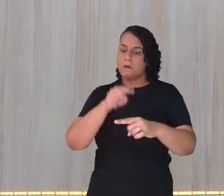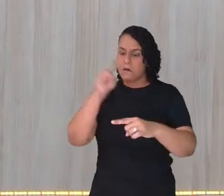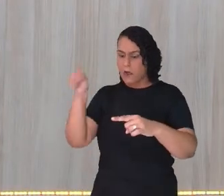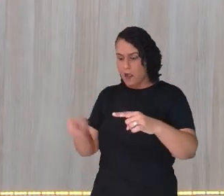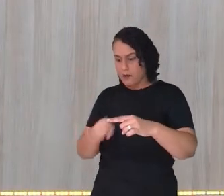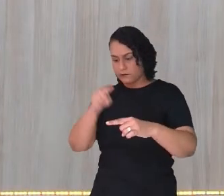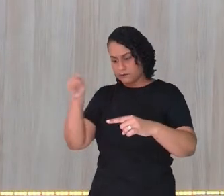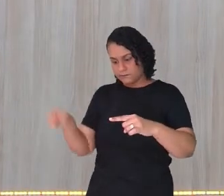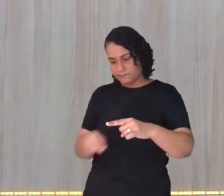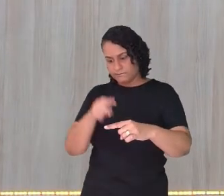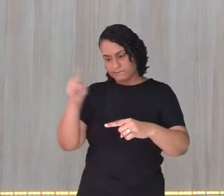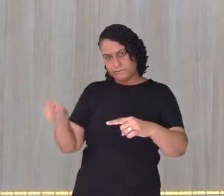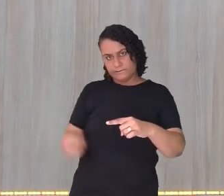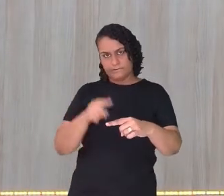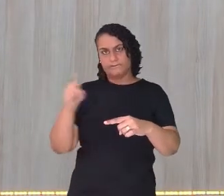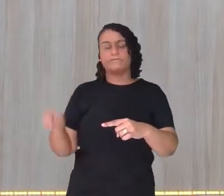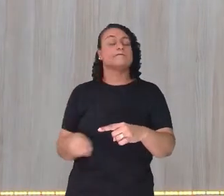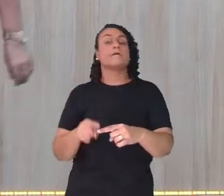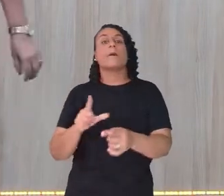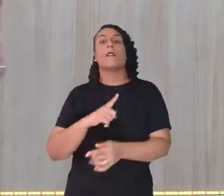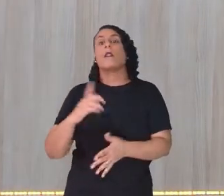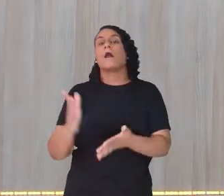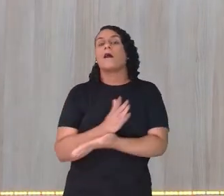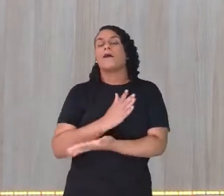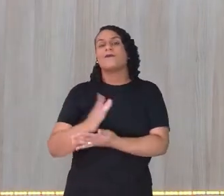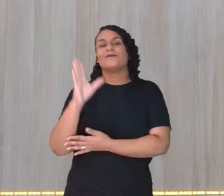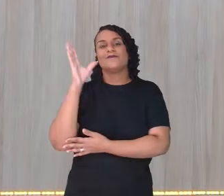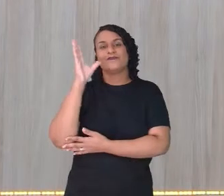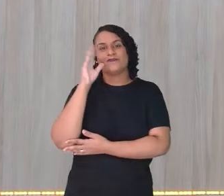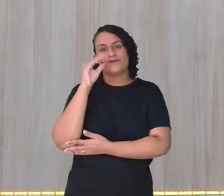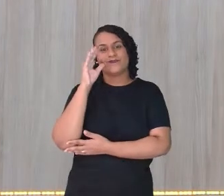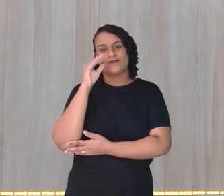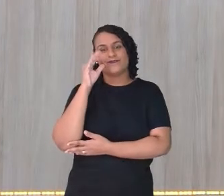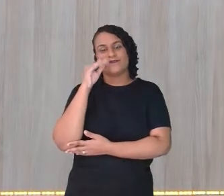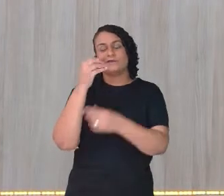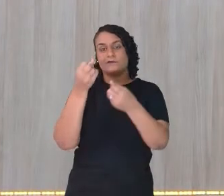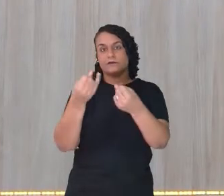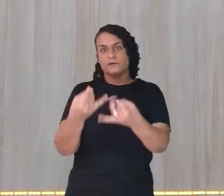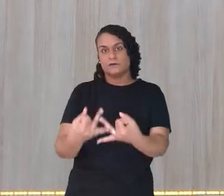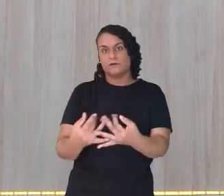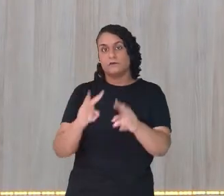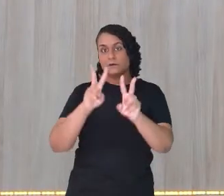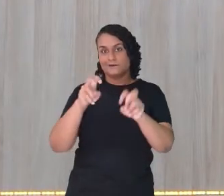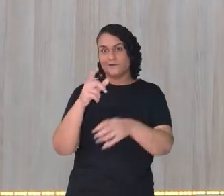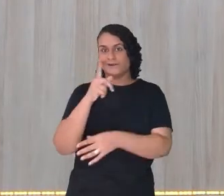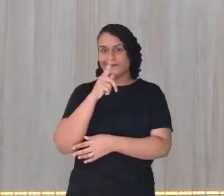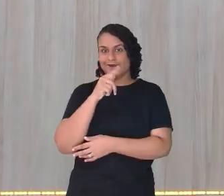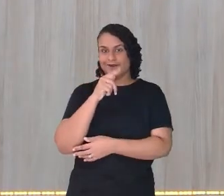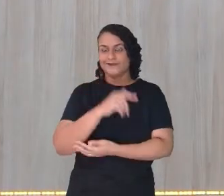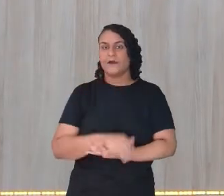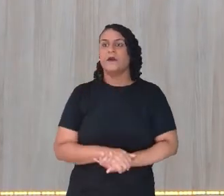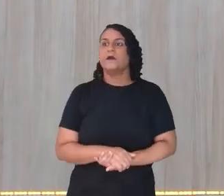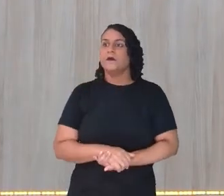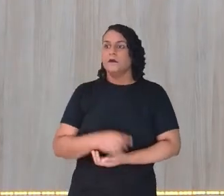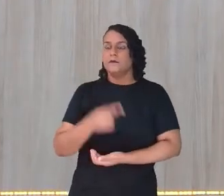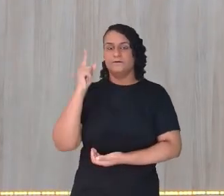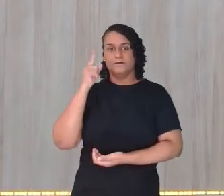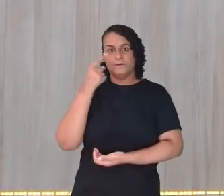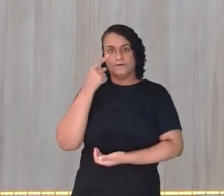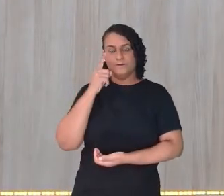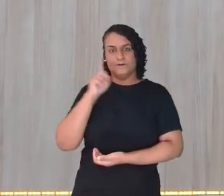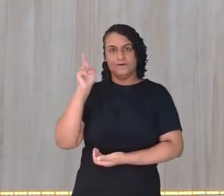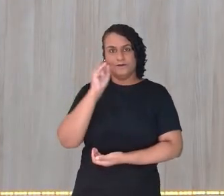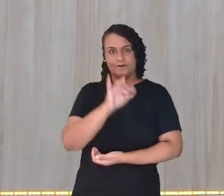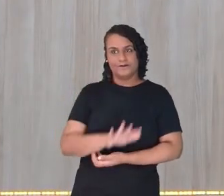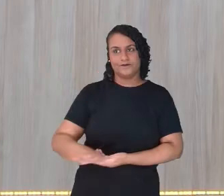constante movimento. Temos algumas curiosidades aí para falar a respeito da água. Veja essa paisagem cheia